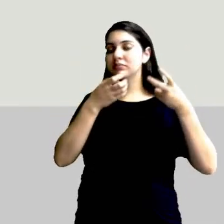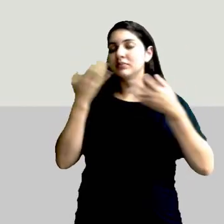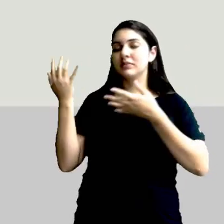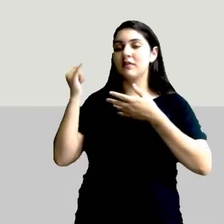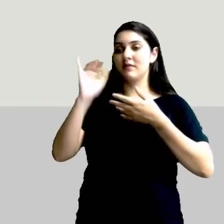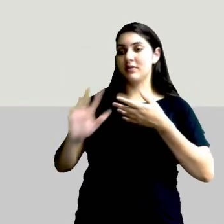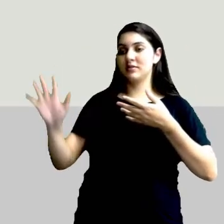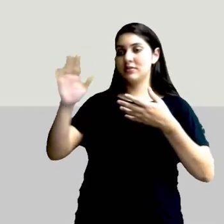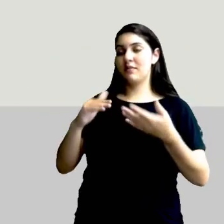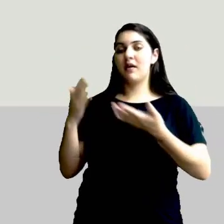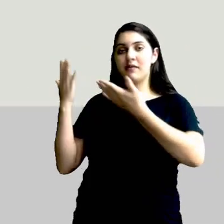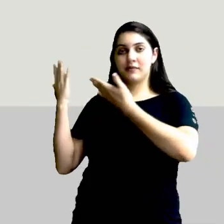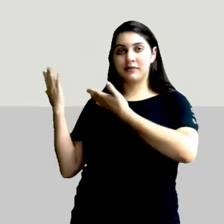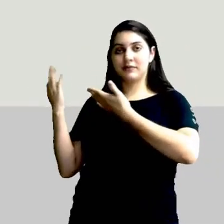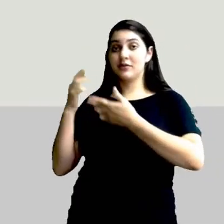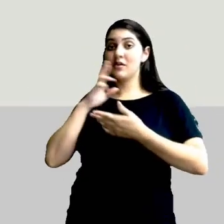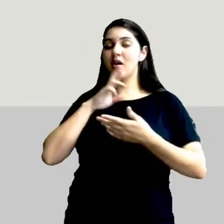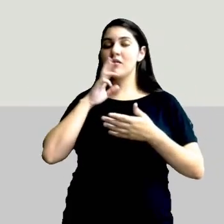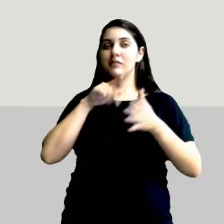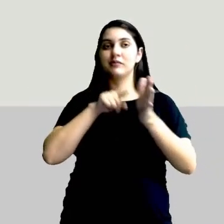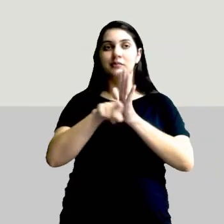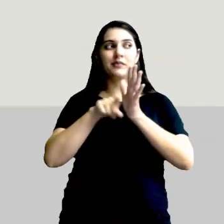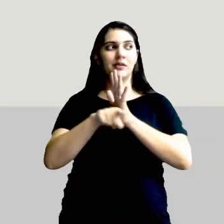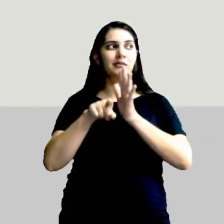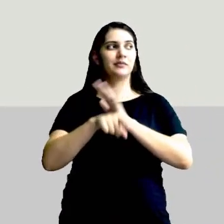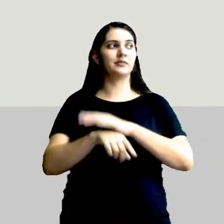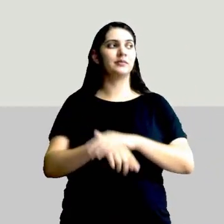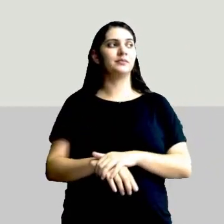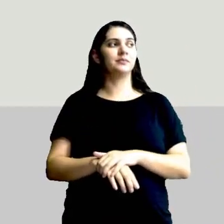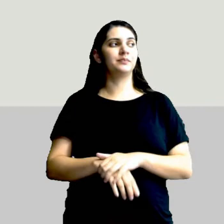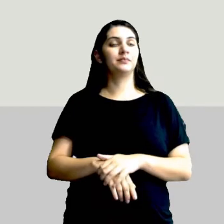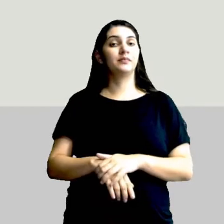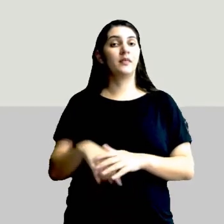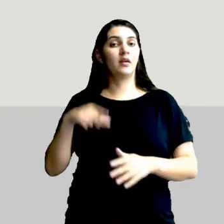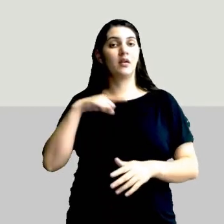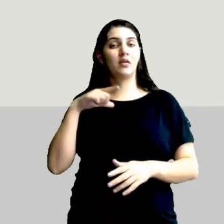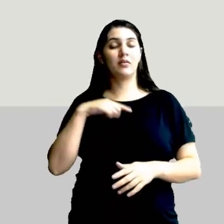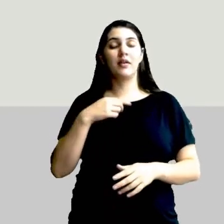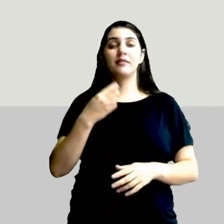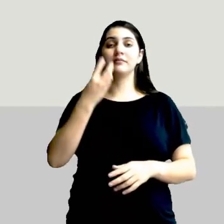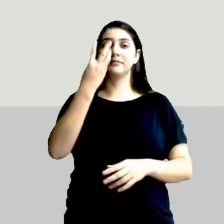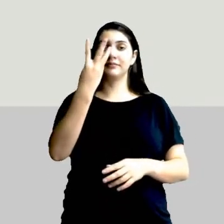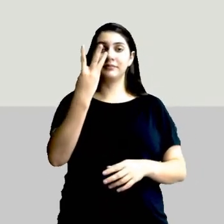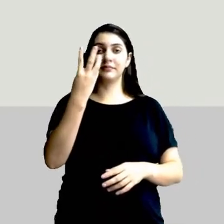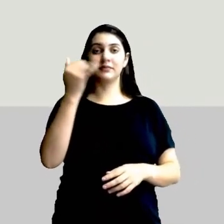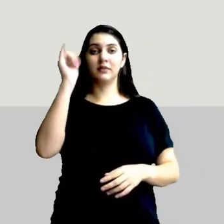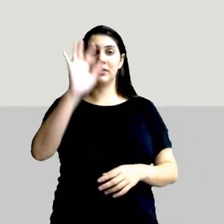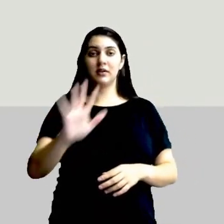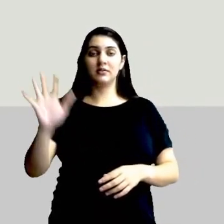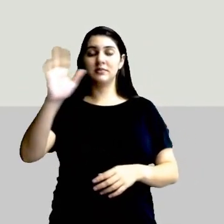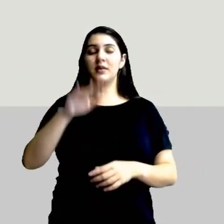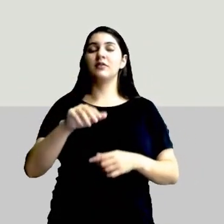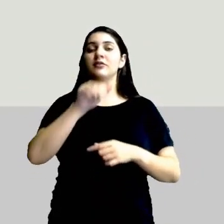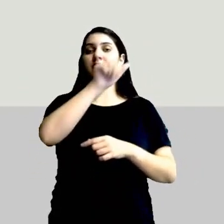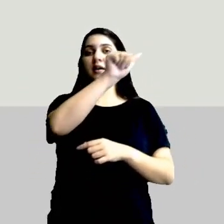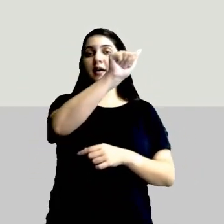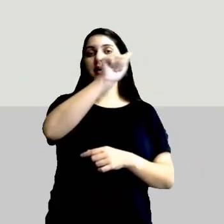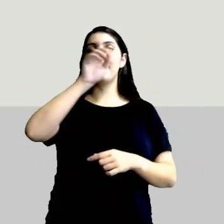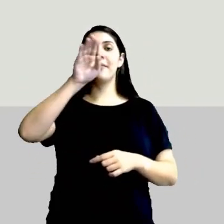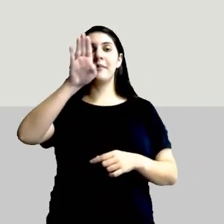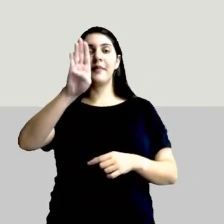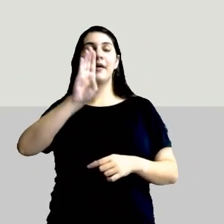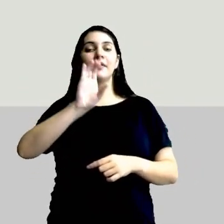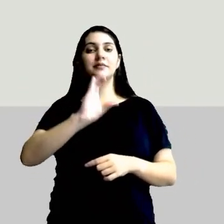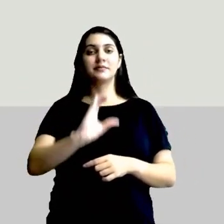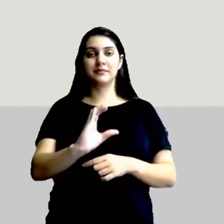as ilustrações abaixo e responda às questões. Eu tenho aqui 3 imagens. Imagem A,